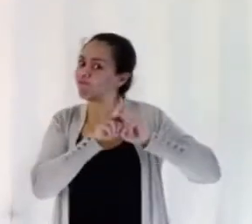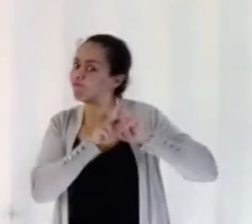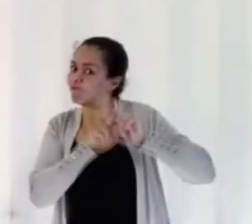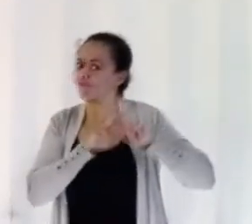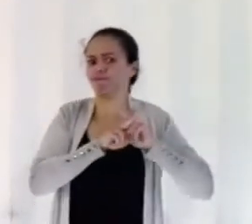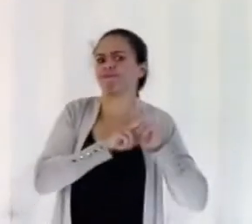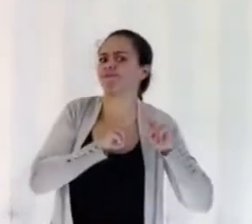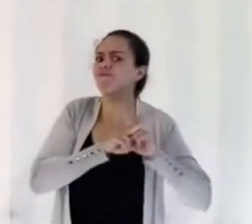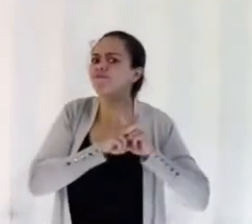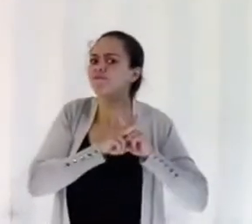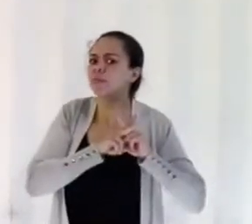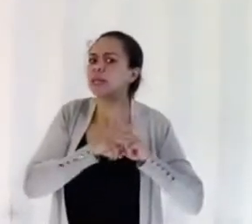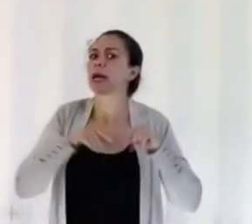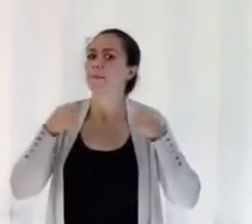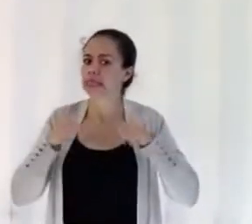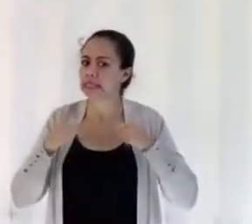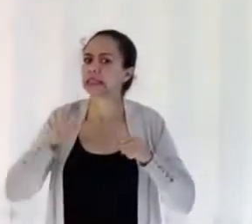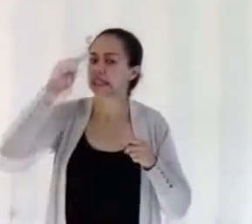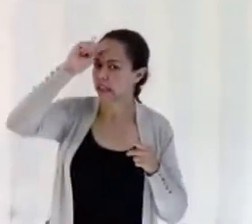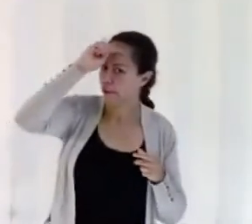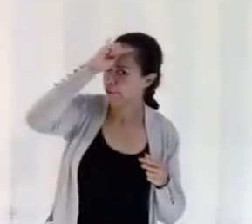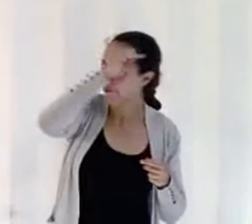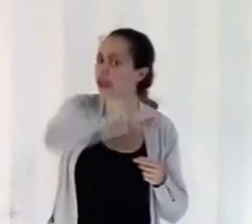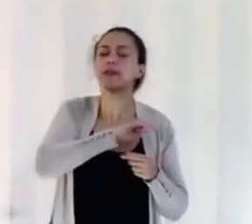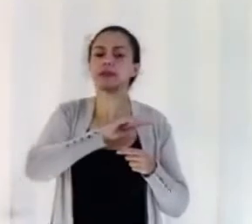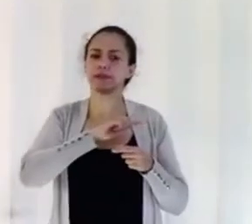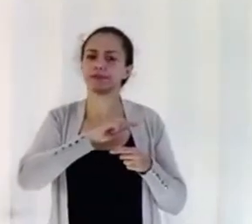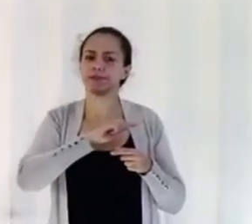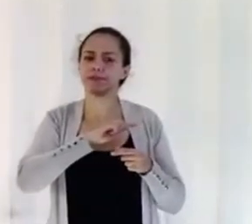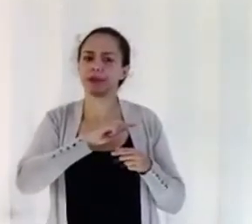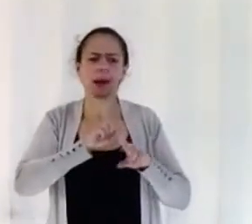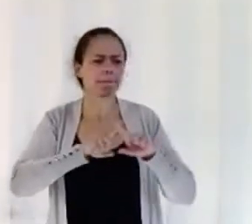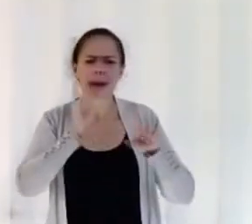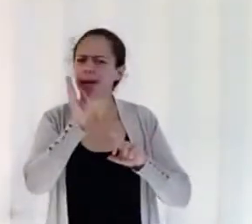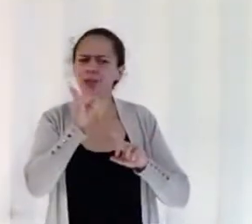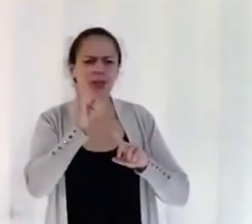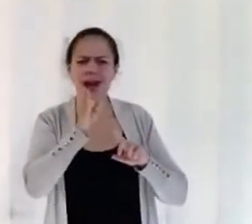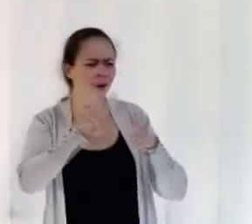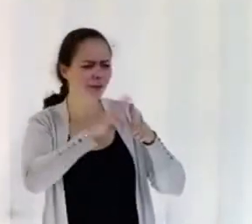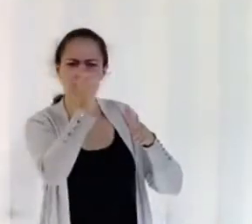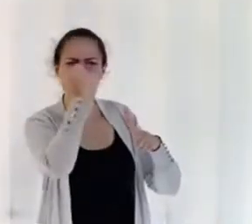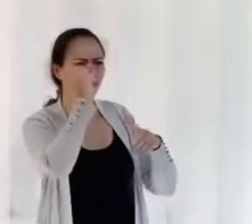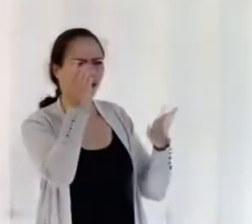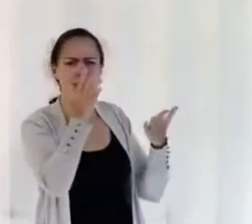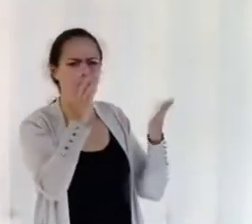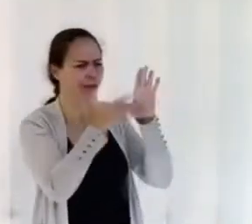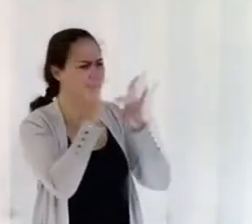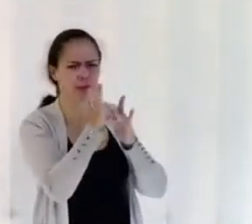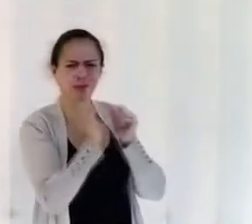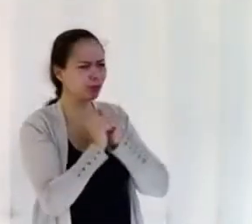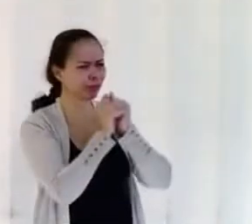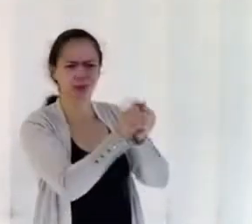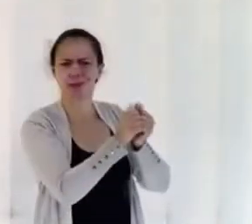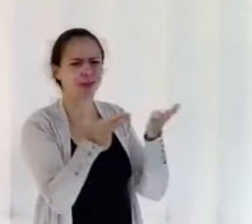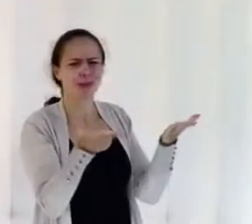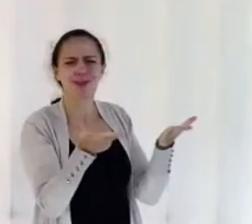adversário duríssimo, mas é um adversário que nós podemos vencer através do Espírito Santo